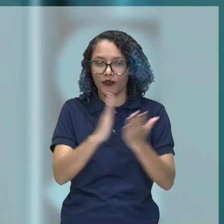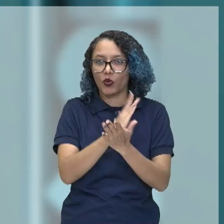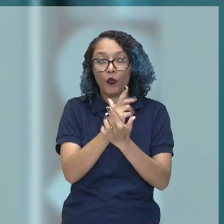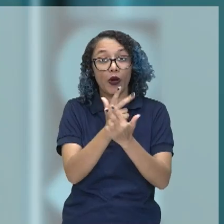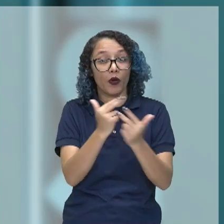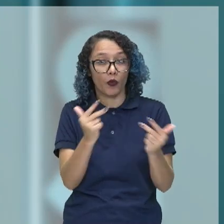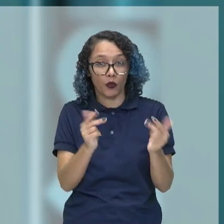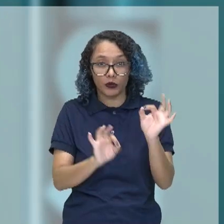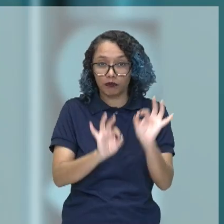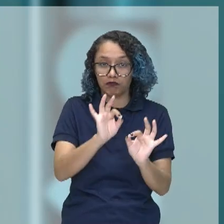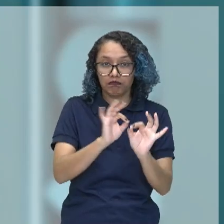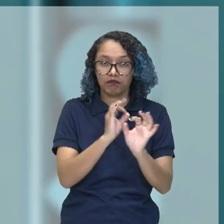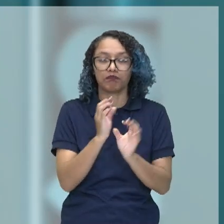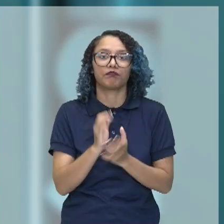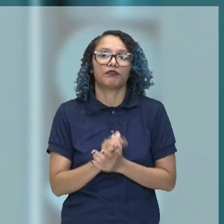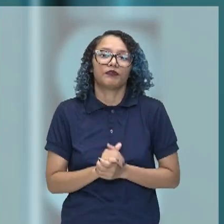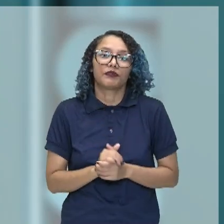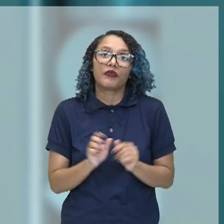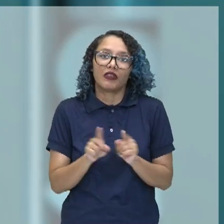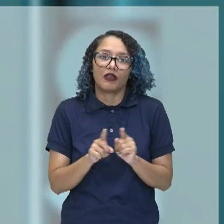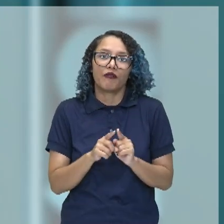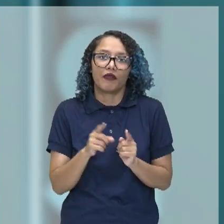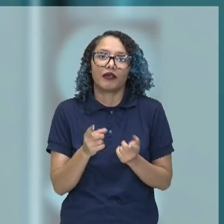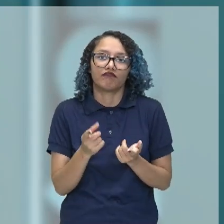arquitetar e também